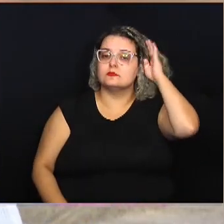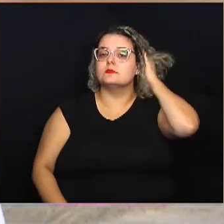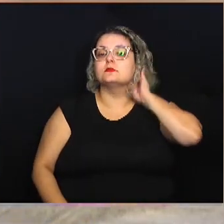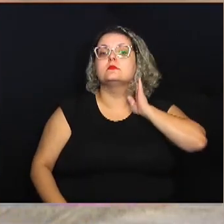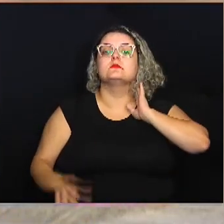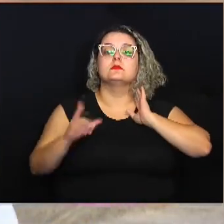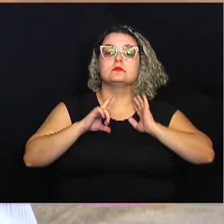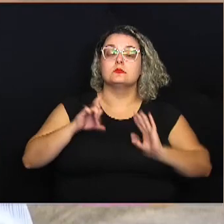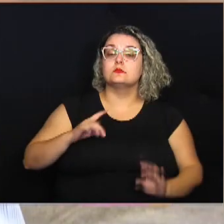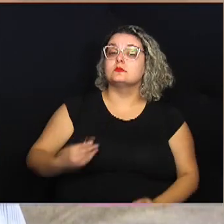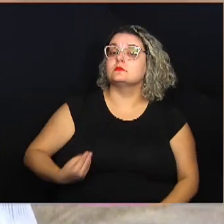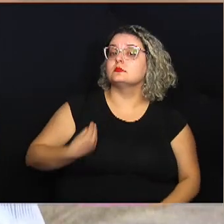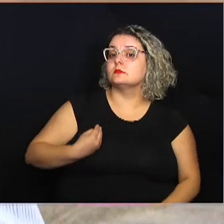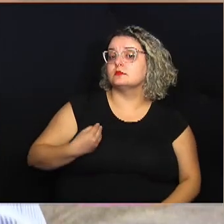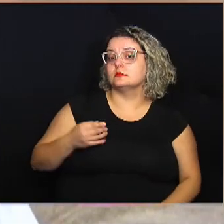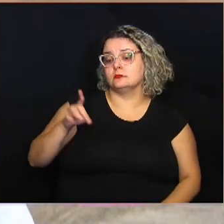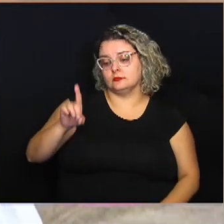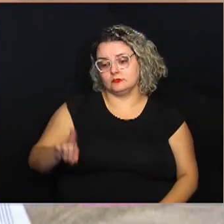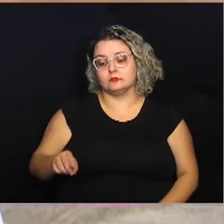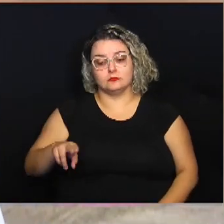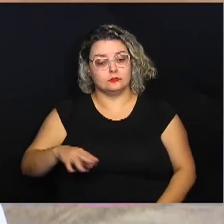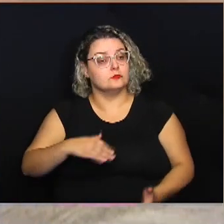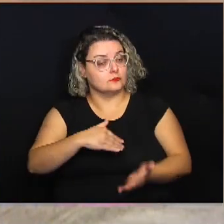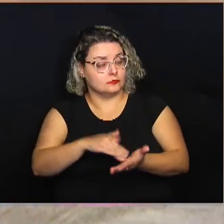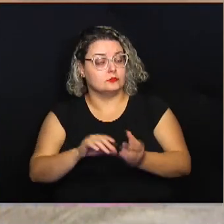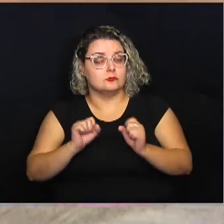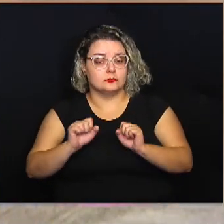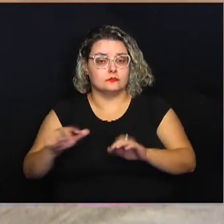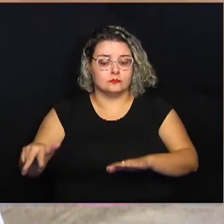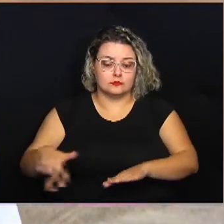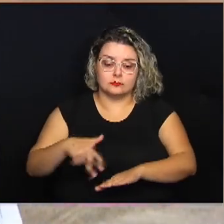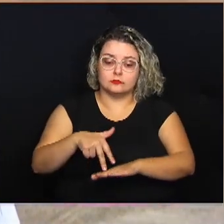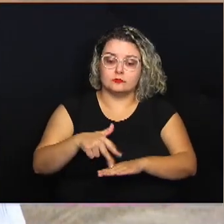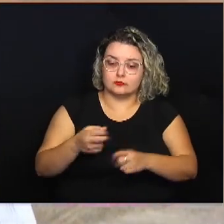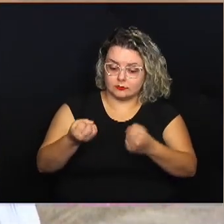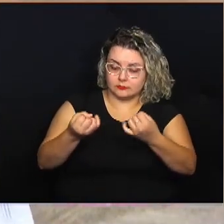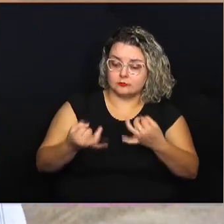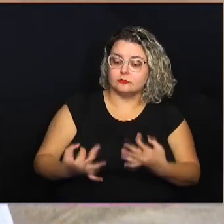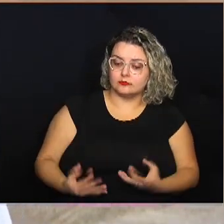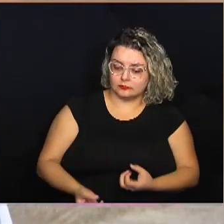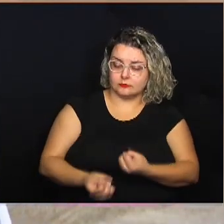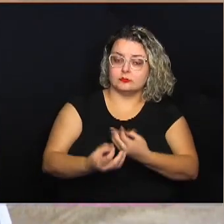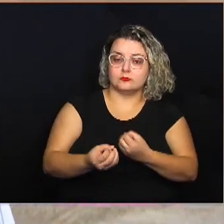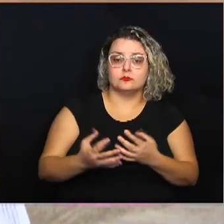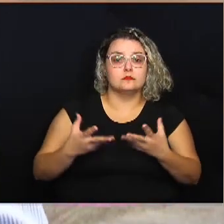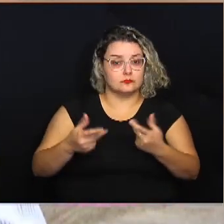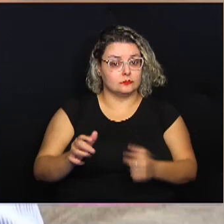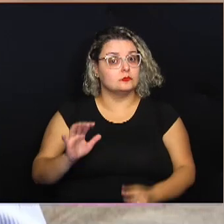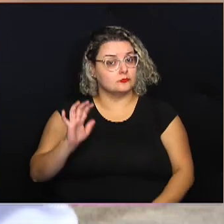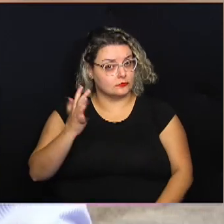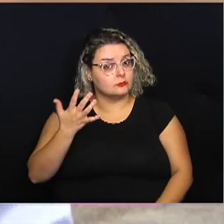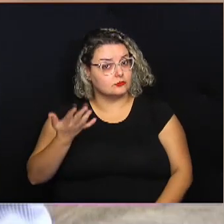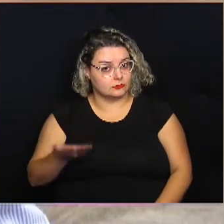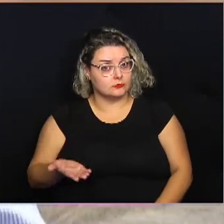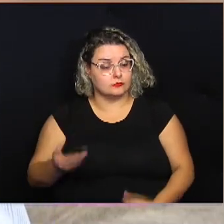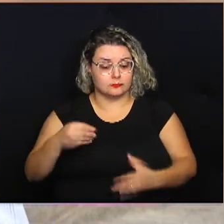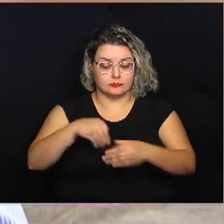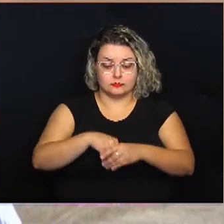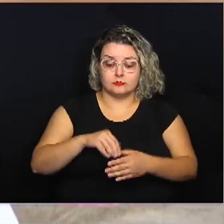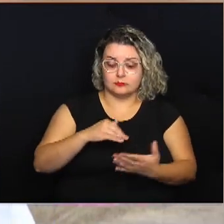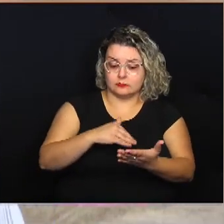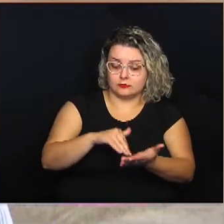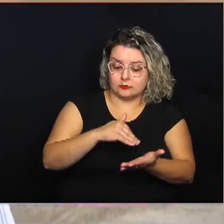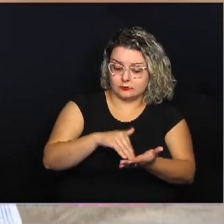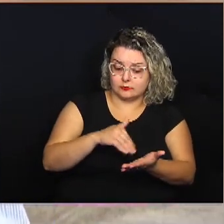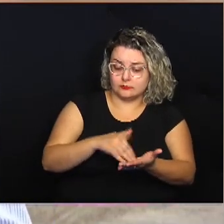presença de algum diretor ou secretário para que possa nos prestar informações de tudo que está acontecendo dentro da